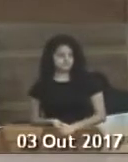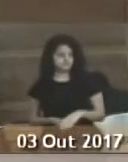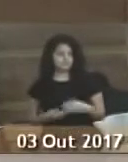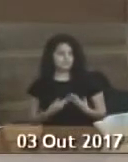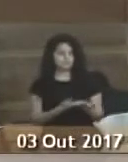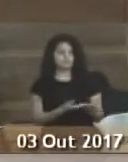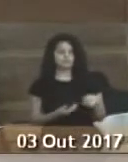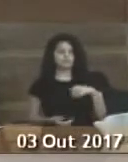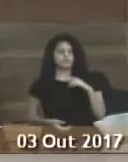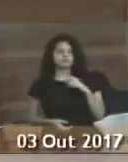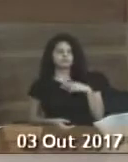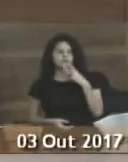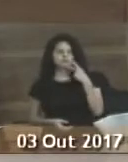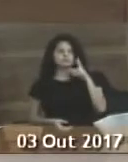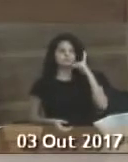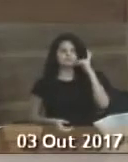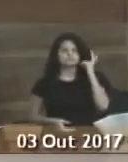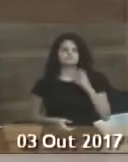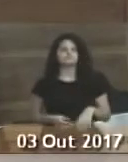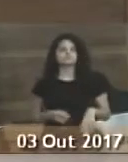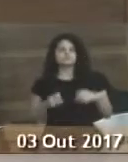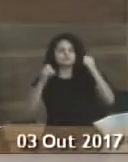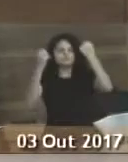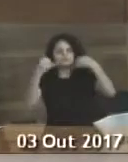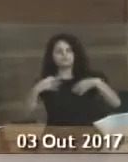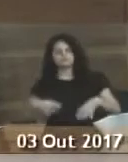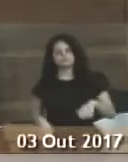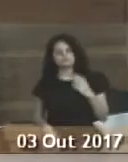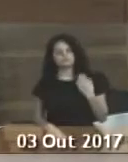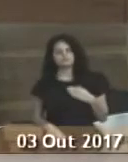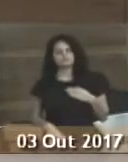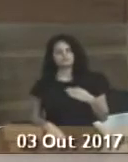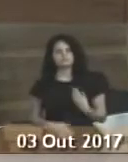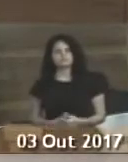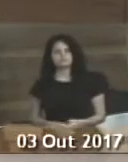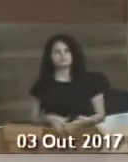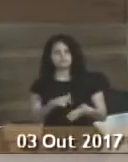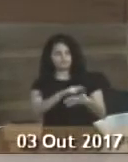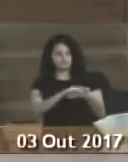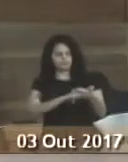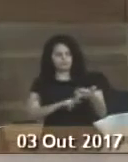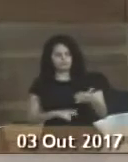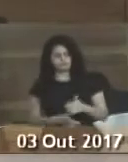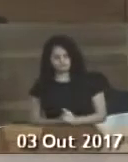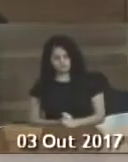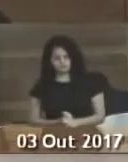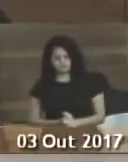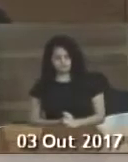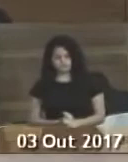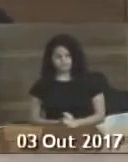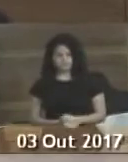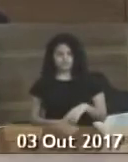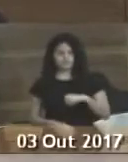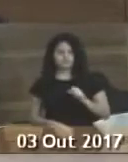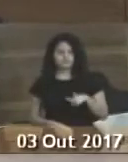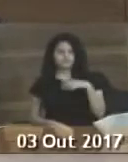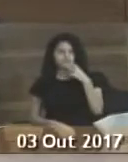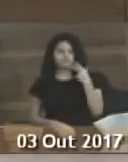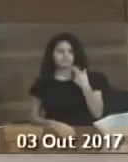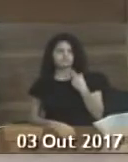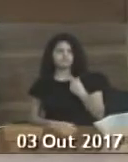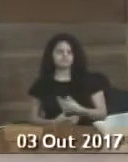para os vereadores em explicação pessoal, por ordem de inscrição. Fez uso da palavra de ordem de